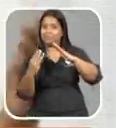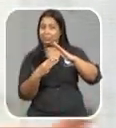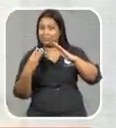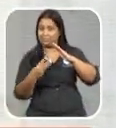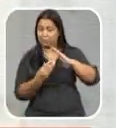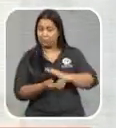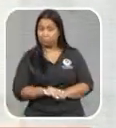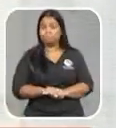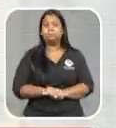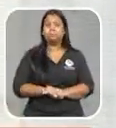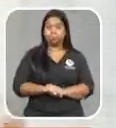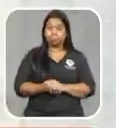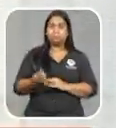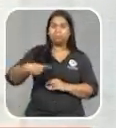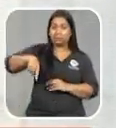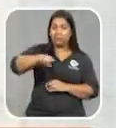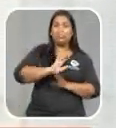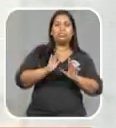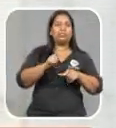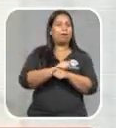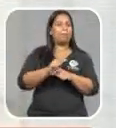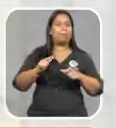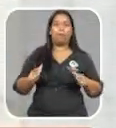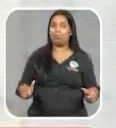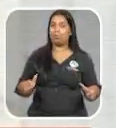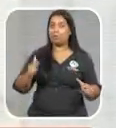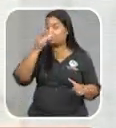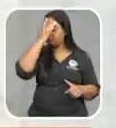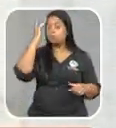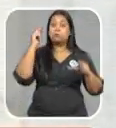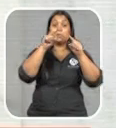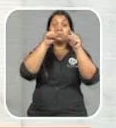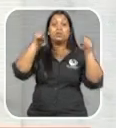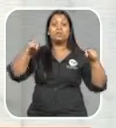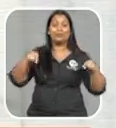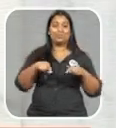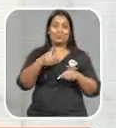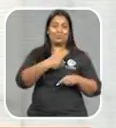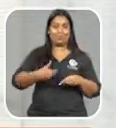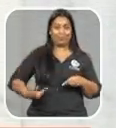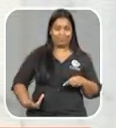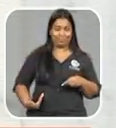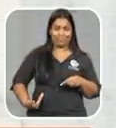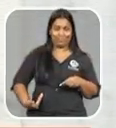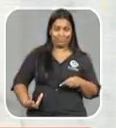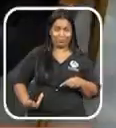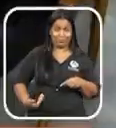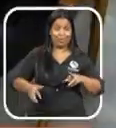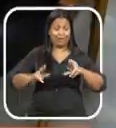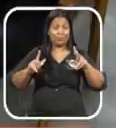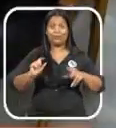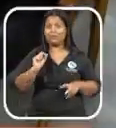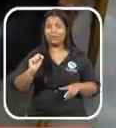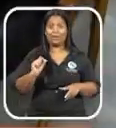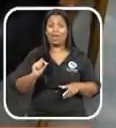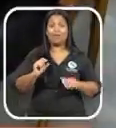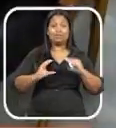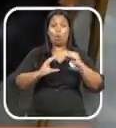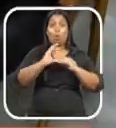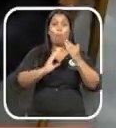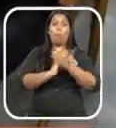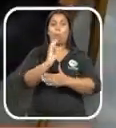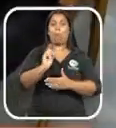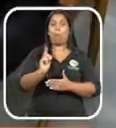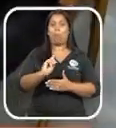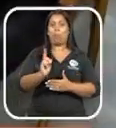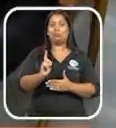dos servidores públicos. A diferença é que eles não são concursados, eles não têm, né? Não tem... essa estabilidade é uma